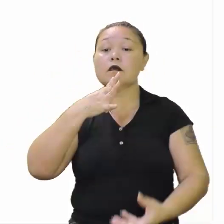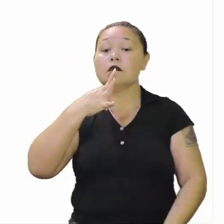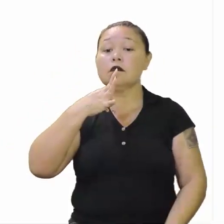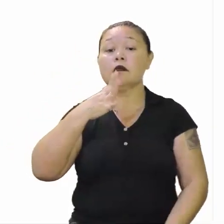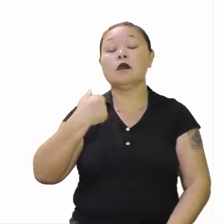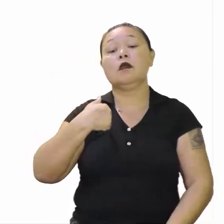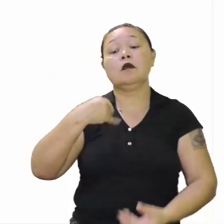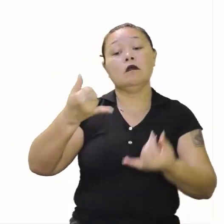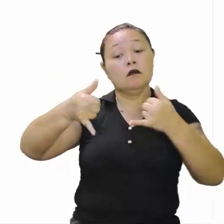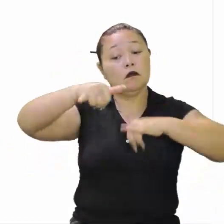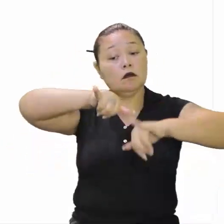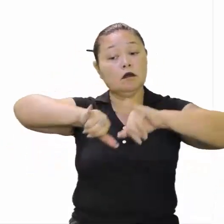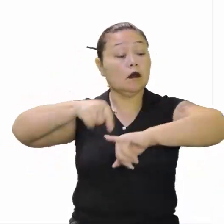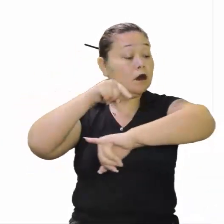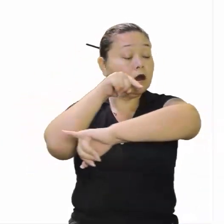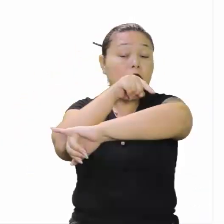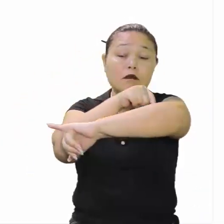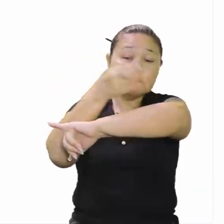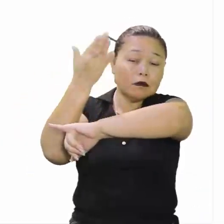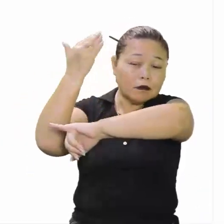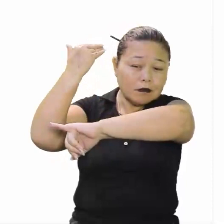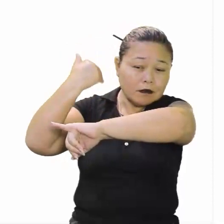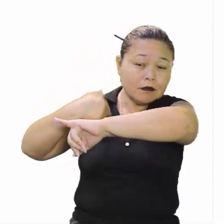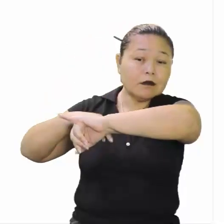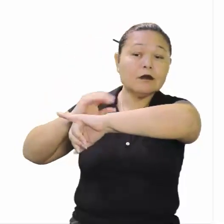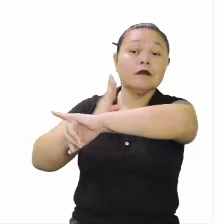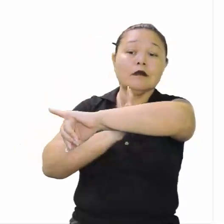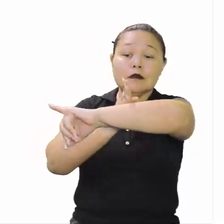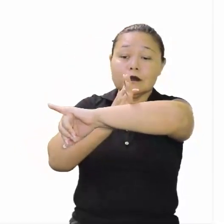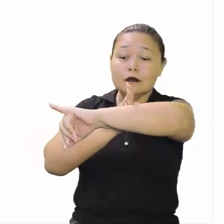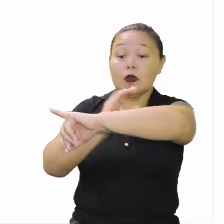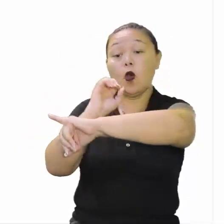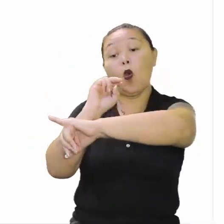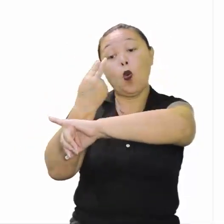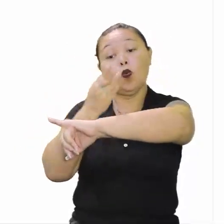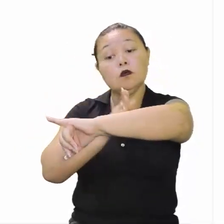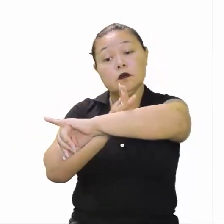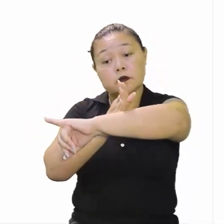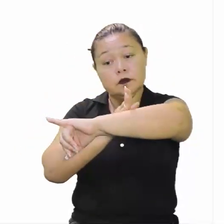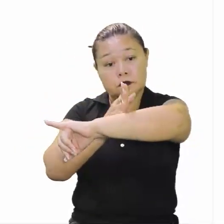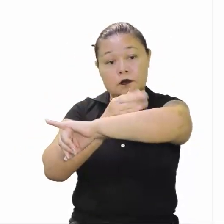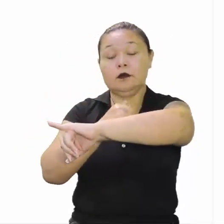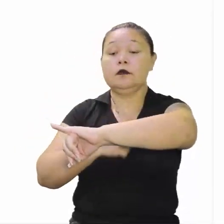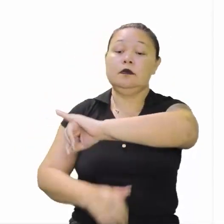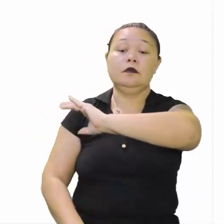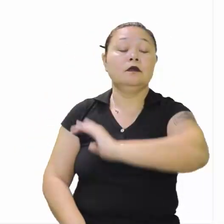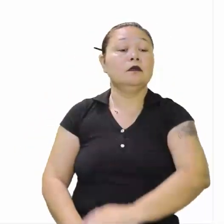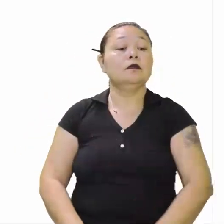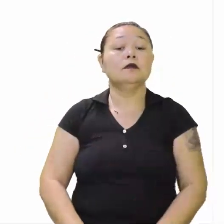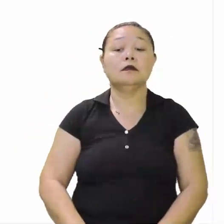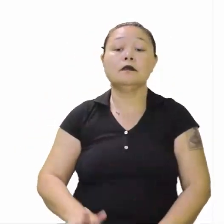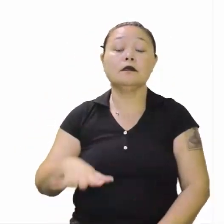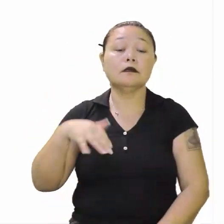na antiguidade ou na Idade Média, né?